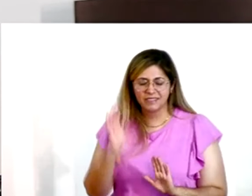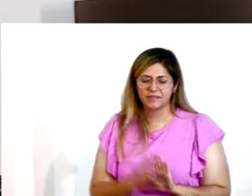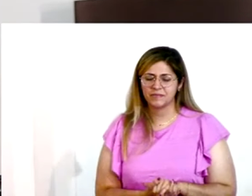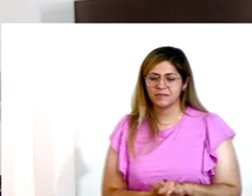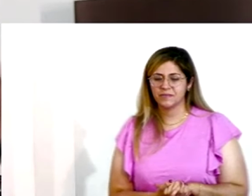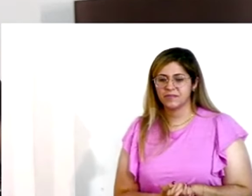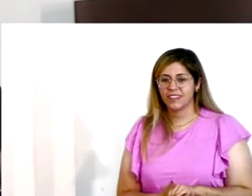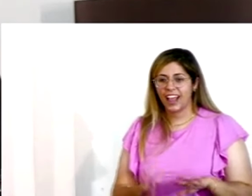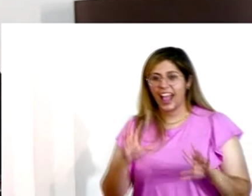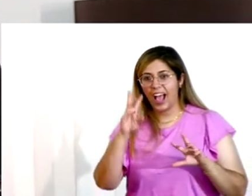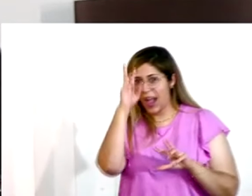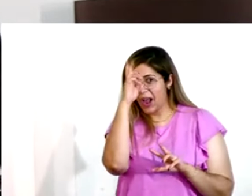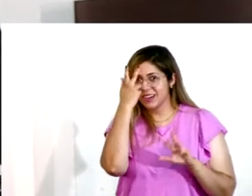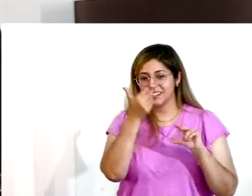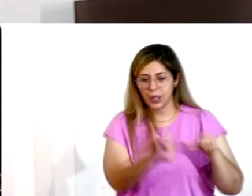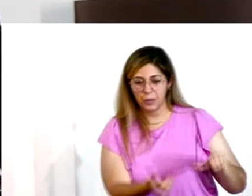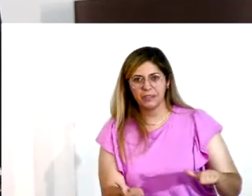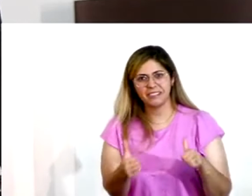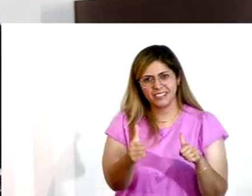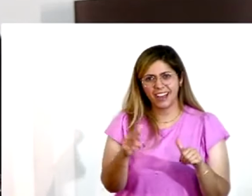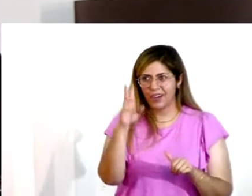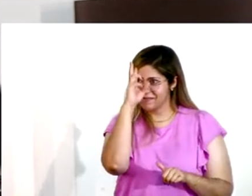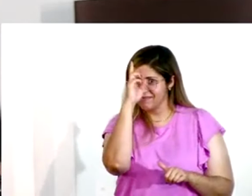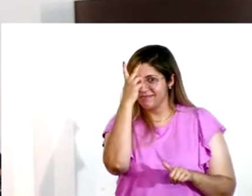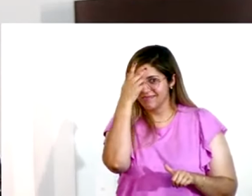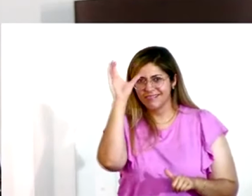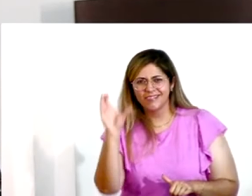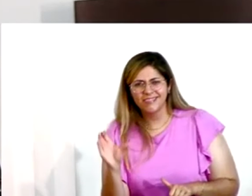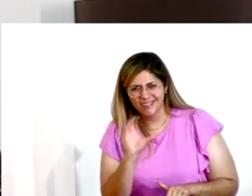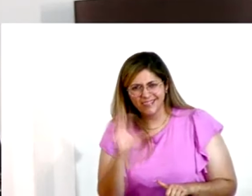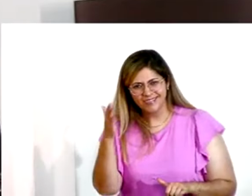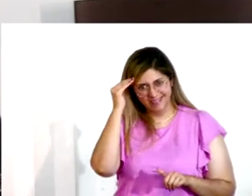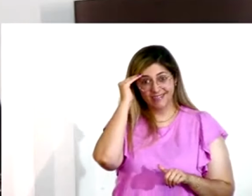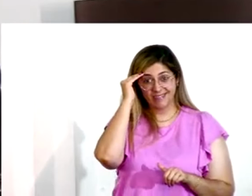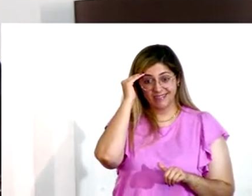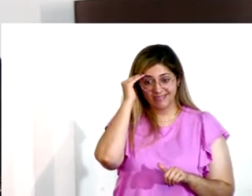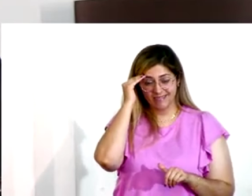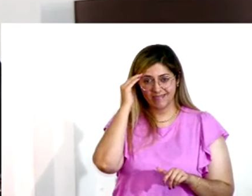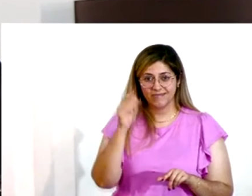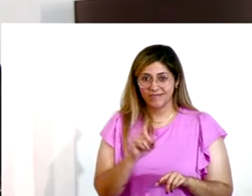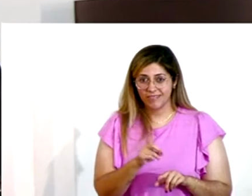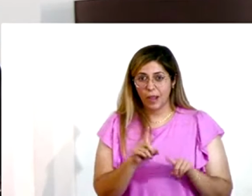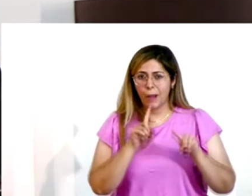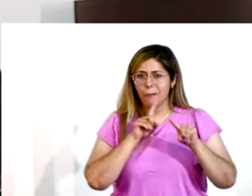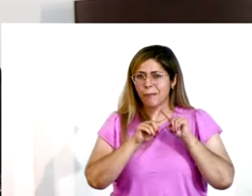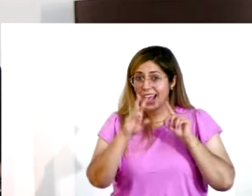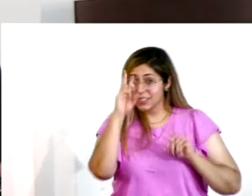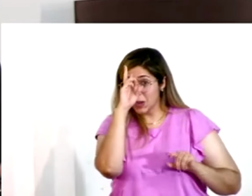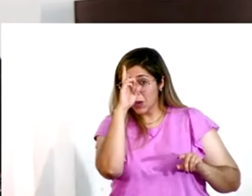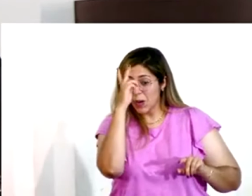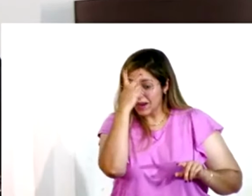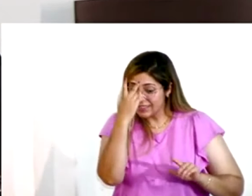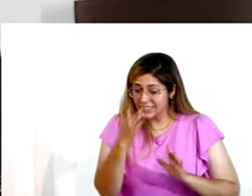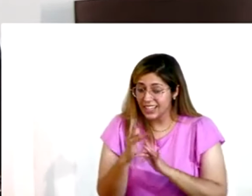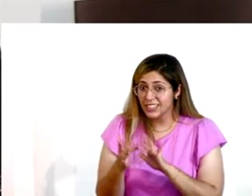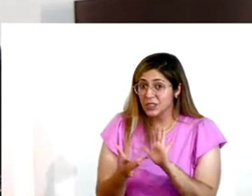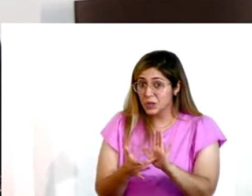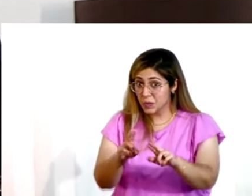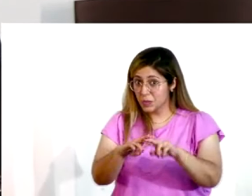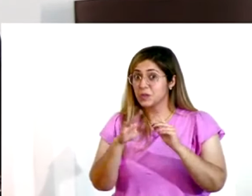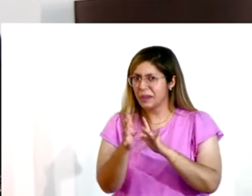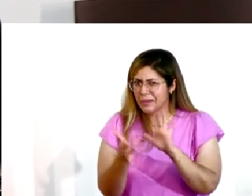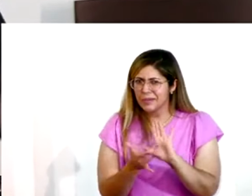uma determinada igreja e pensam que são convertidas a Jesus. Corre-se esse risco? Corre-se, claro